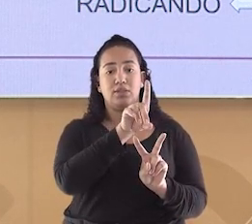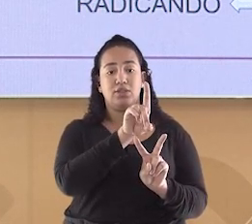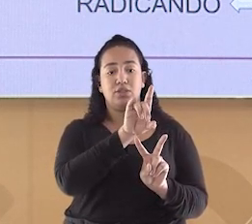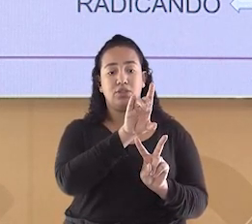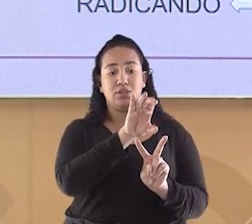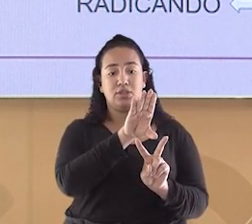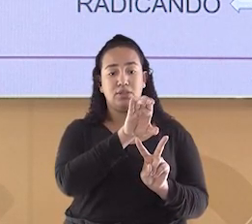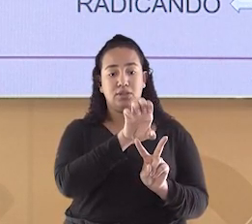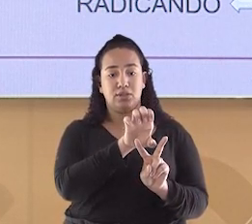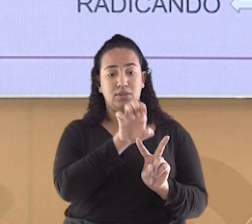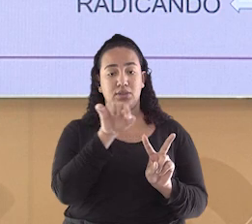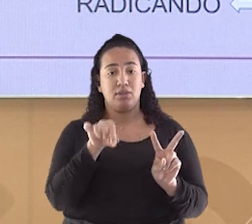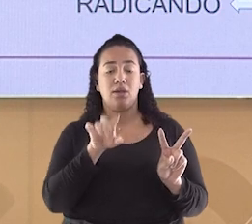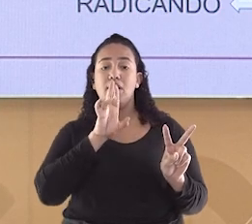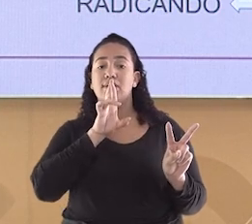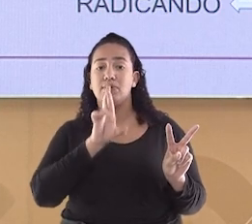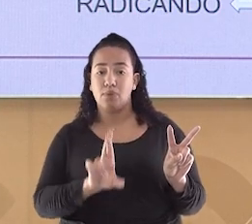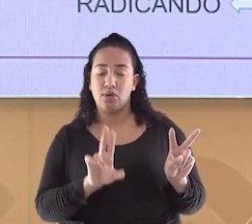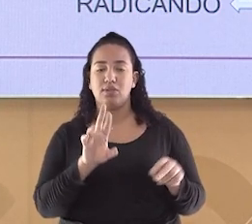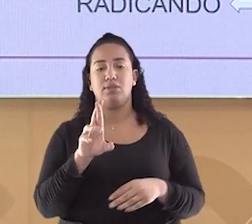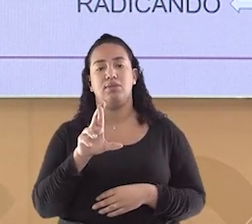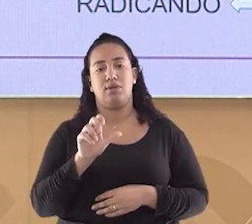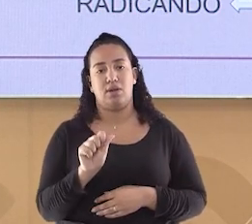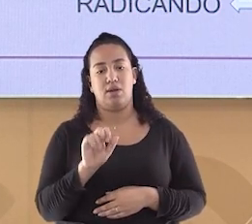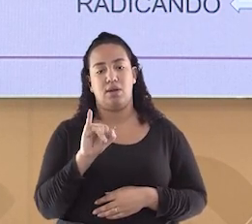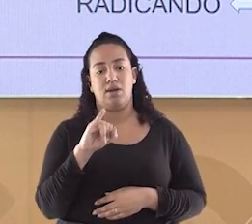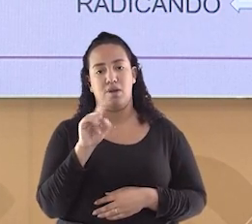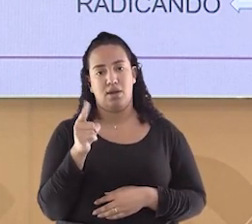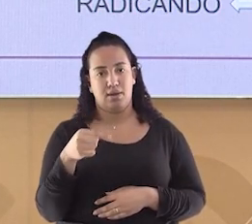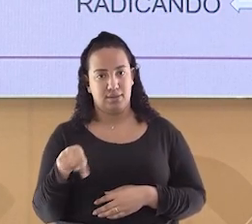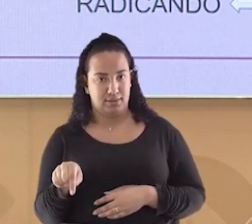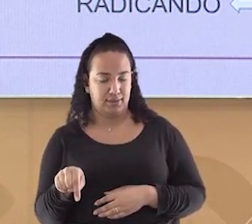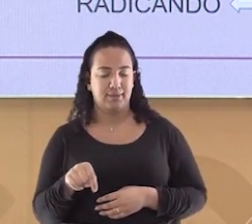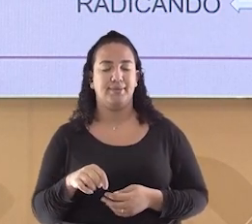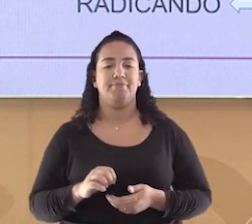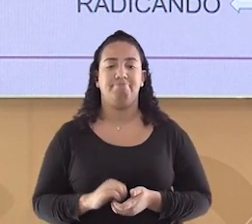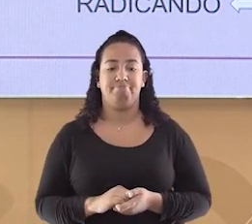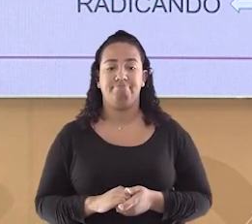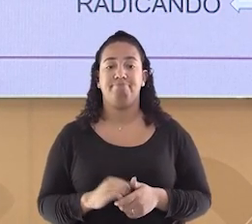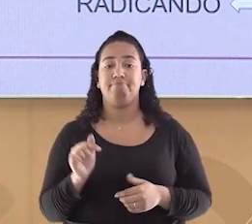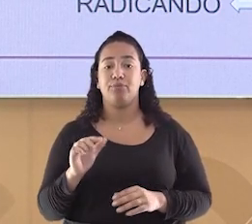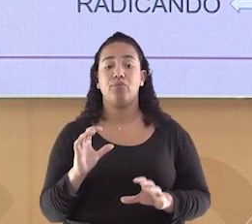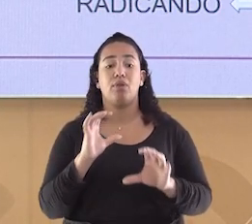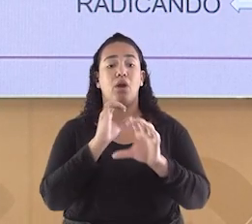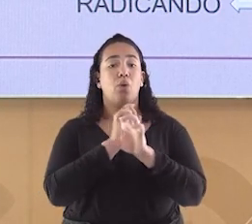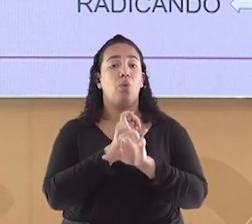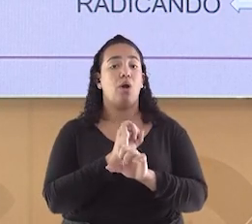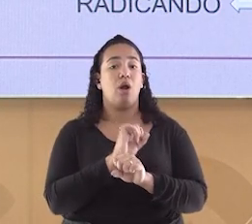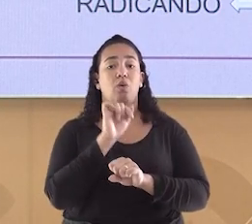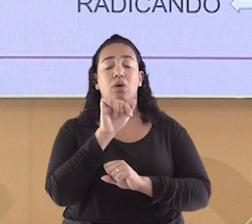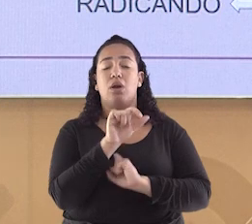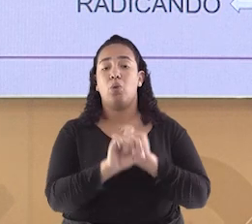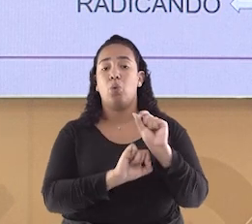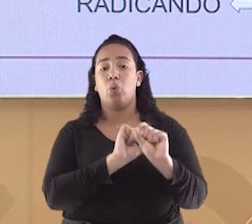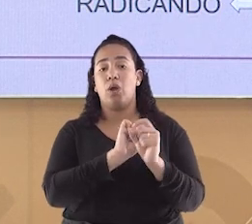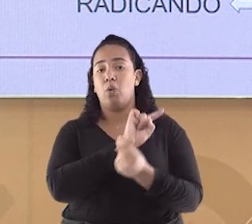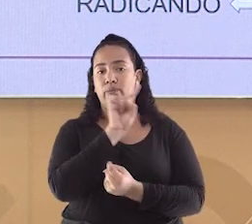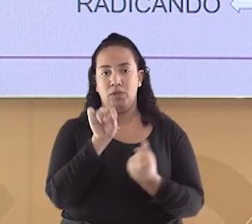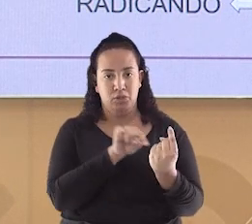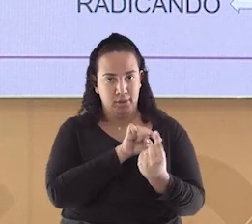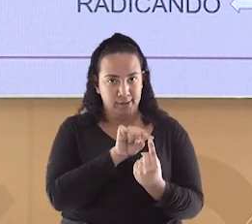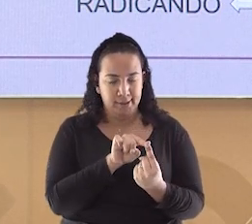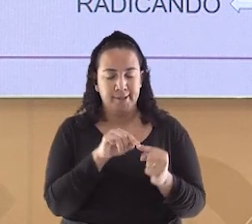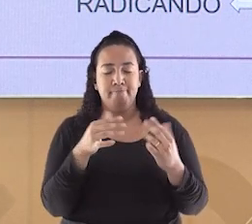o resultado. O cálculo de uma raiz consiste em encontrar um valor que, ao fazer